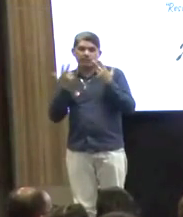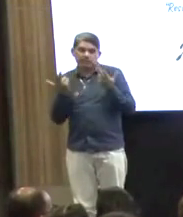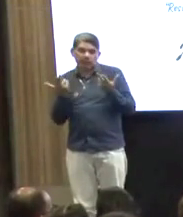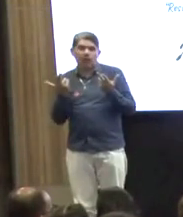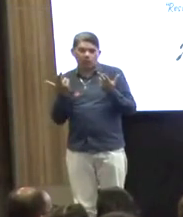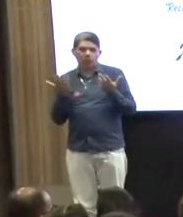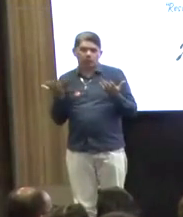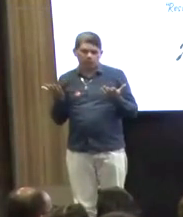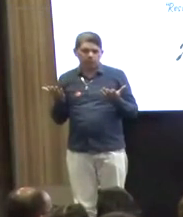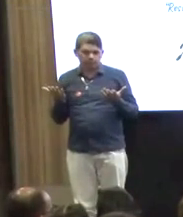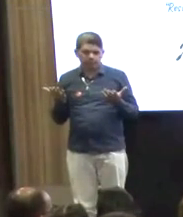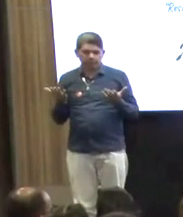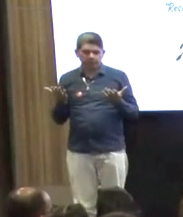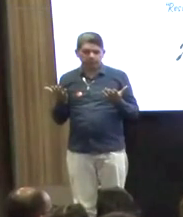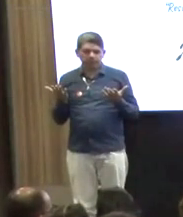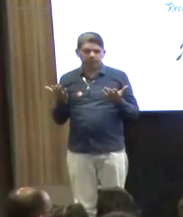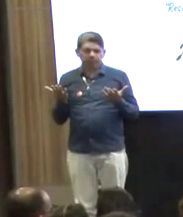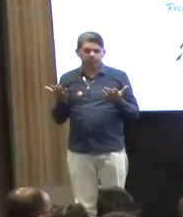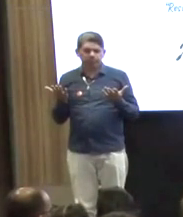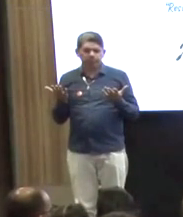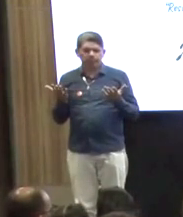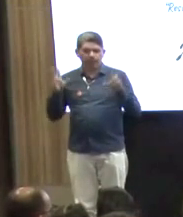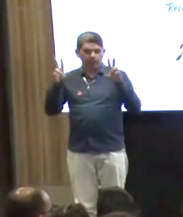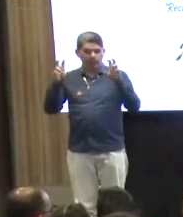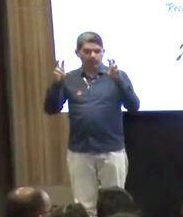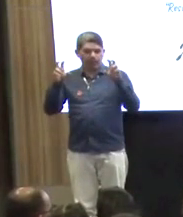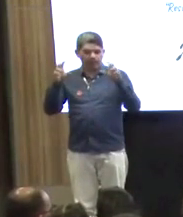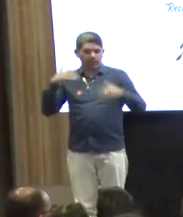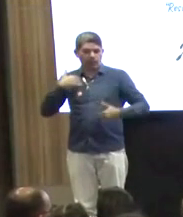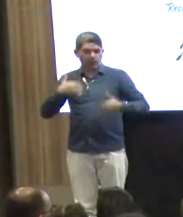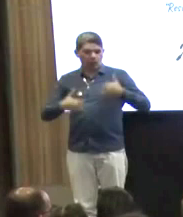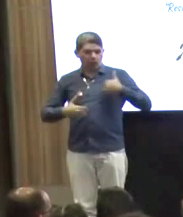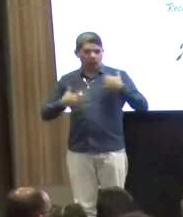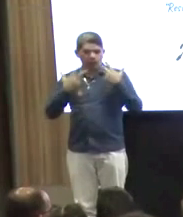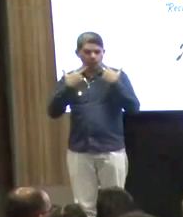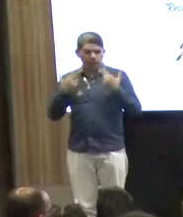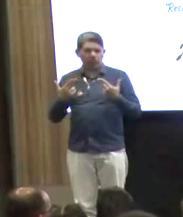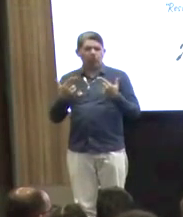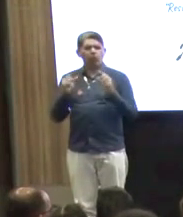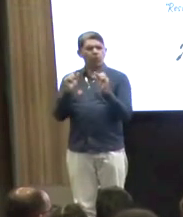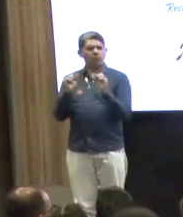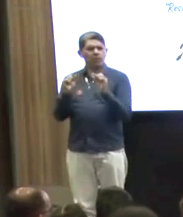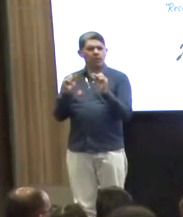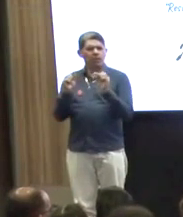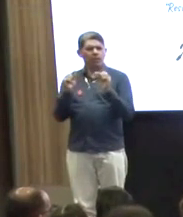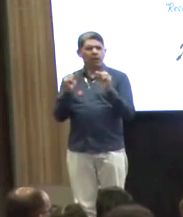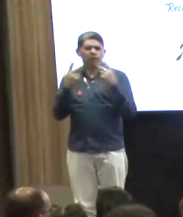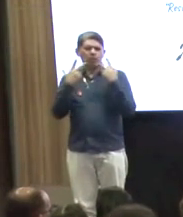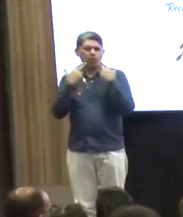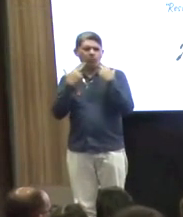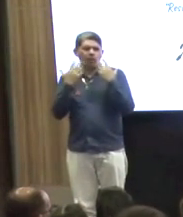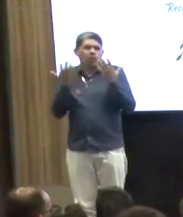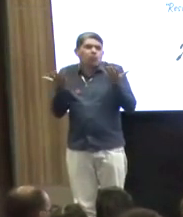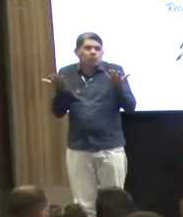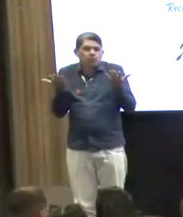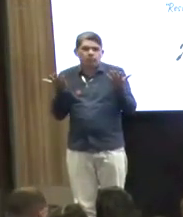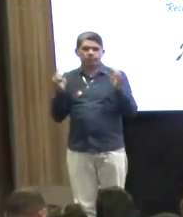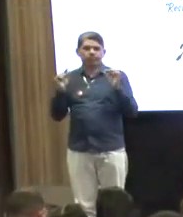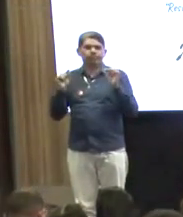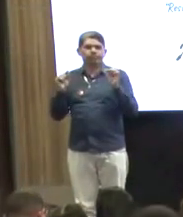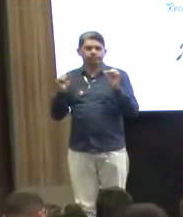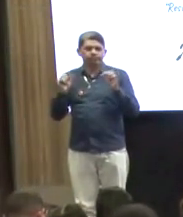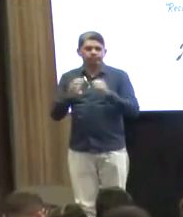no final. É disso que se trata, né? O que é normalização? Né? Em poucas palavras, né,